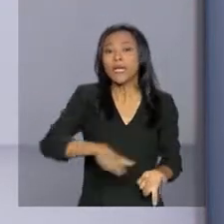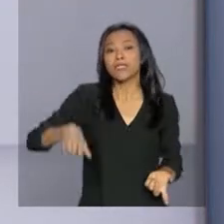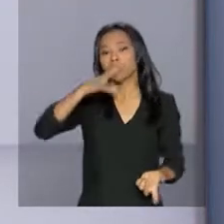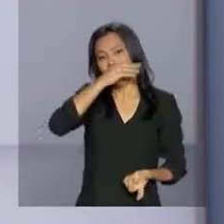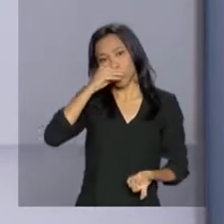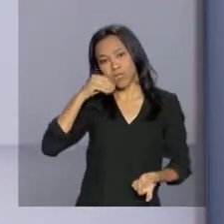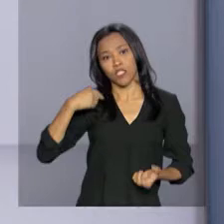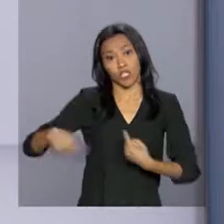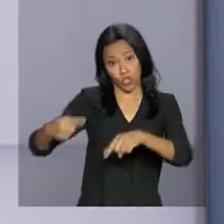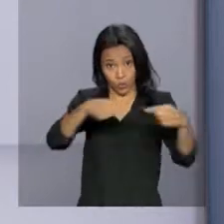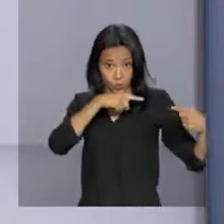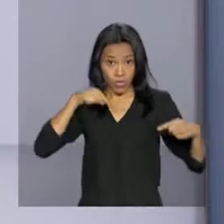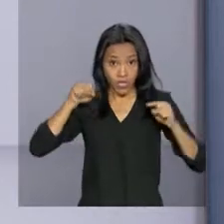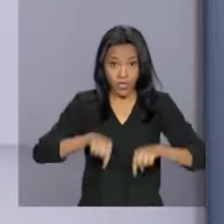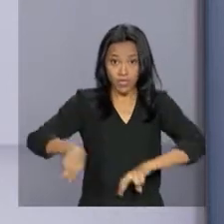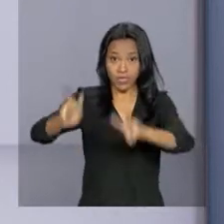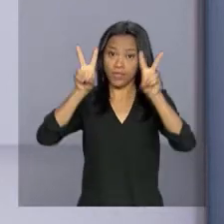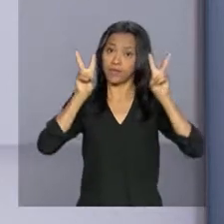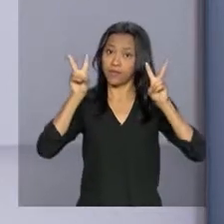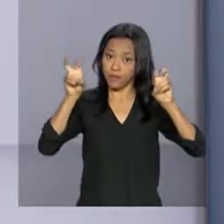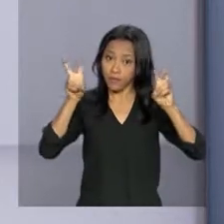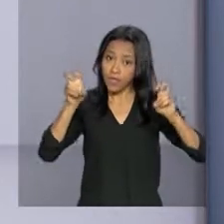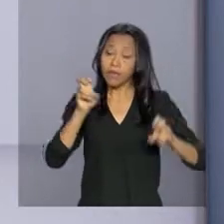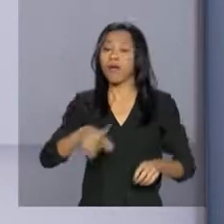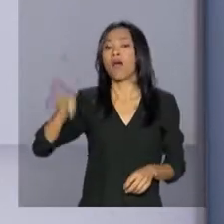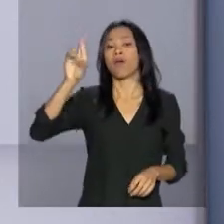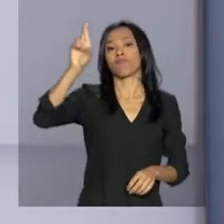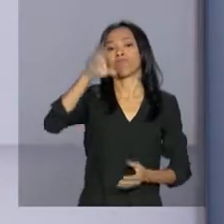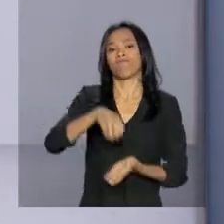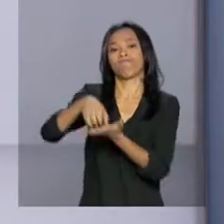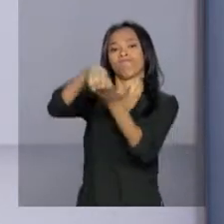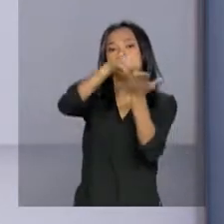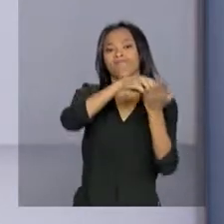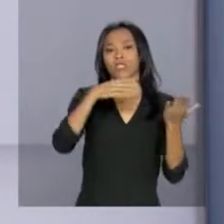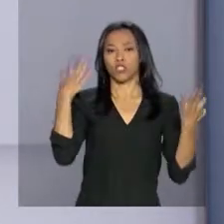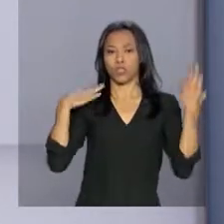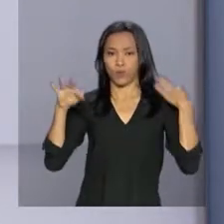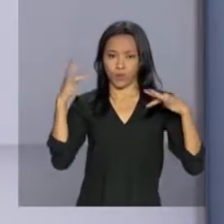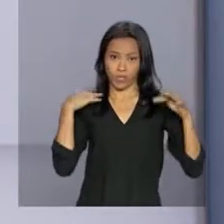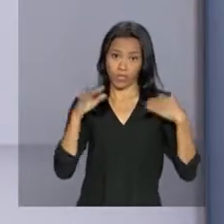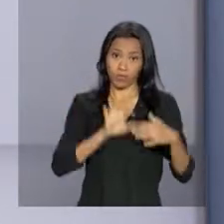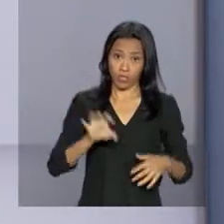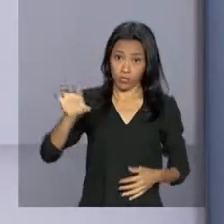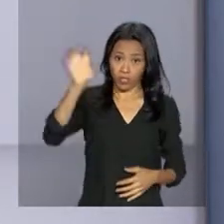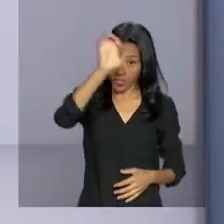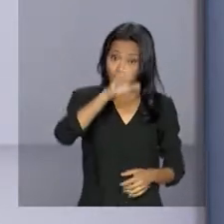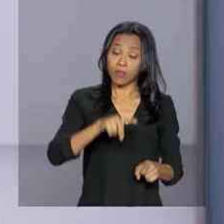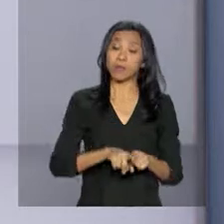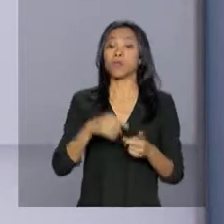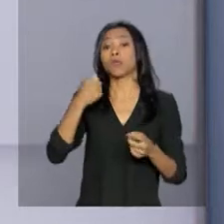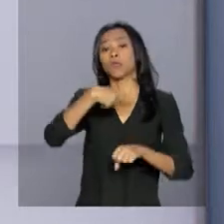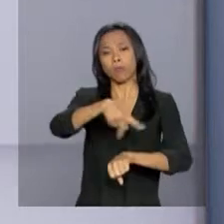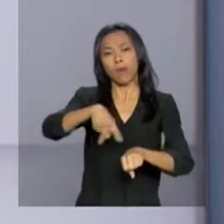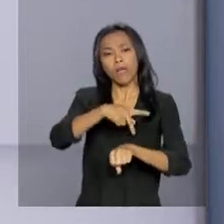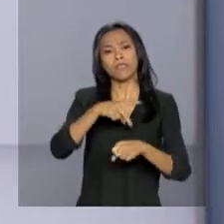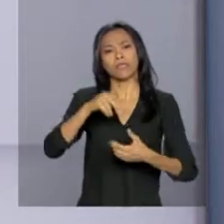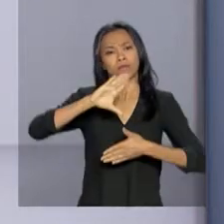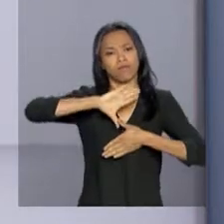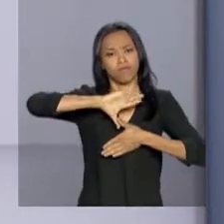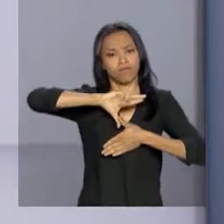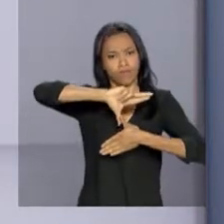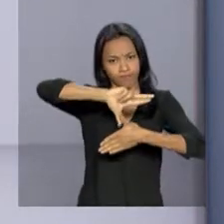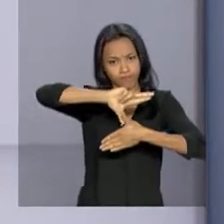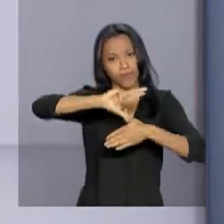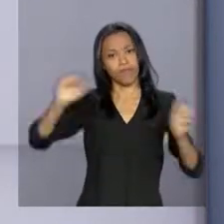problema, representantes de órgãos estaduais de turismo, de entidades brasileiras do setor e de países da América Latina se